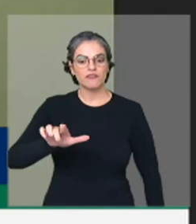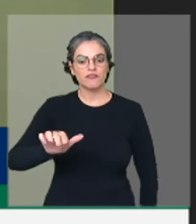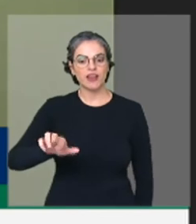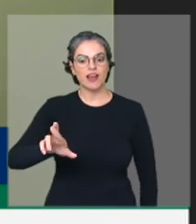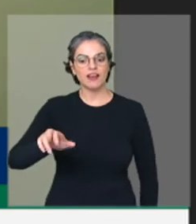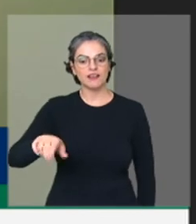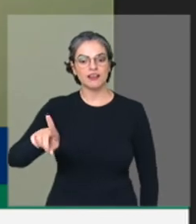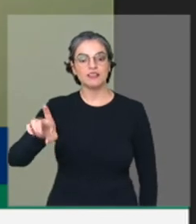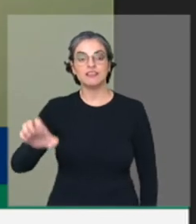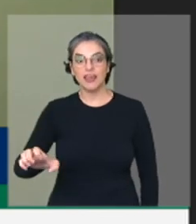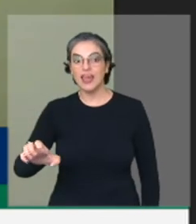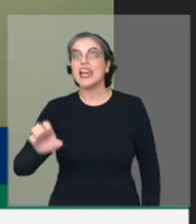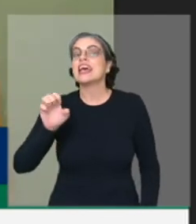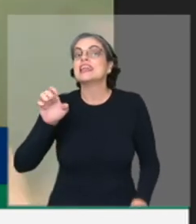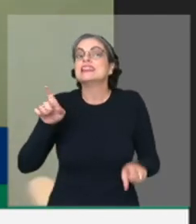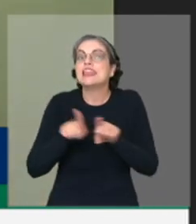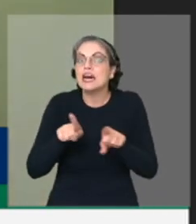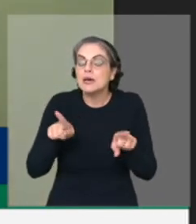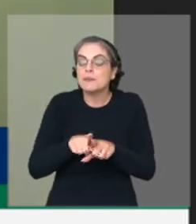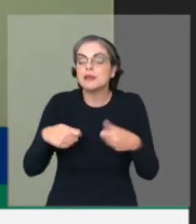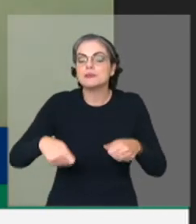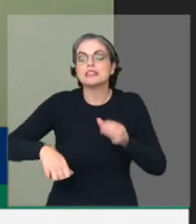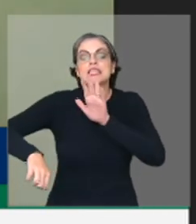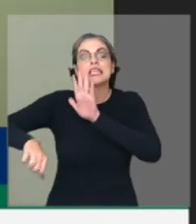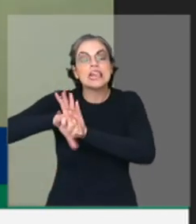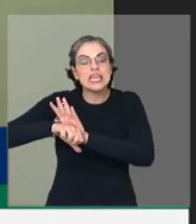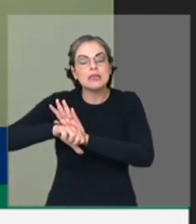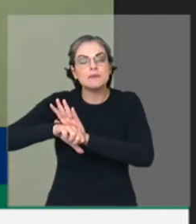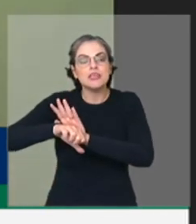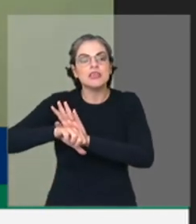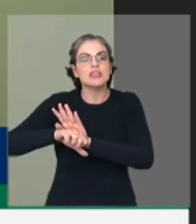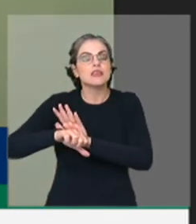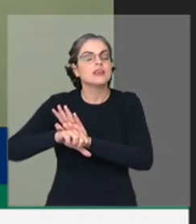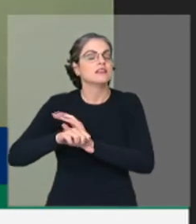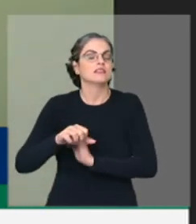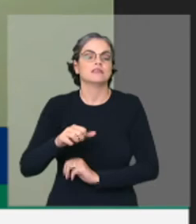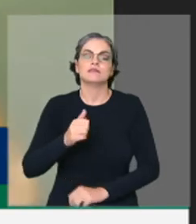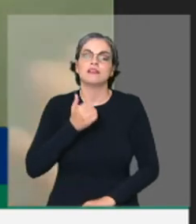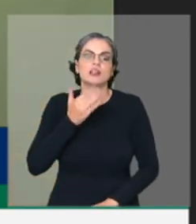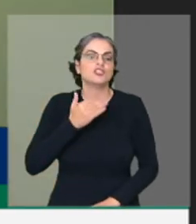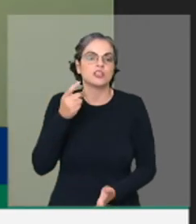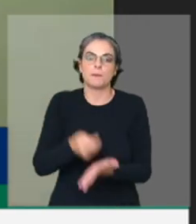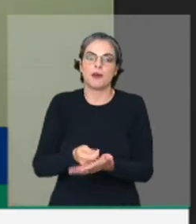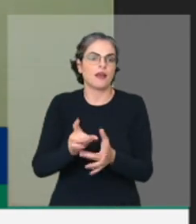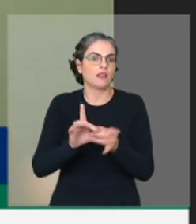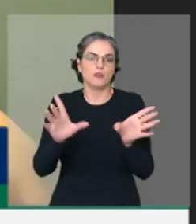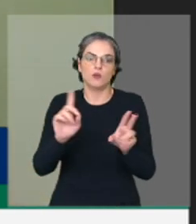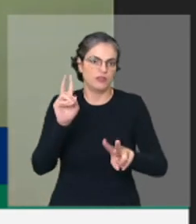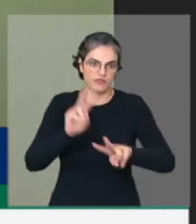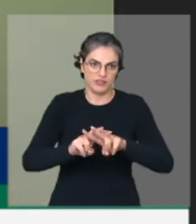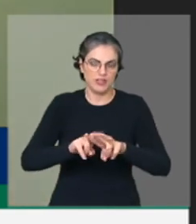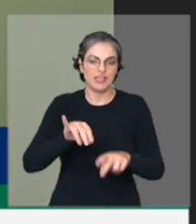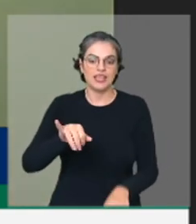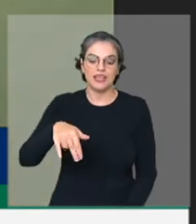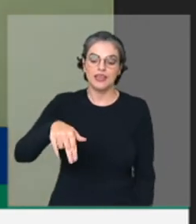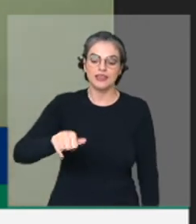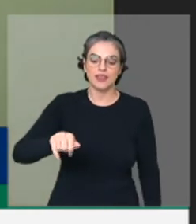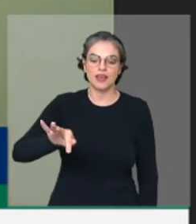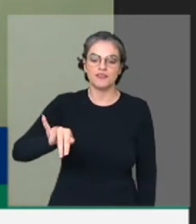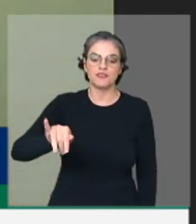crime inafiançável. Não existiu nada disso. A partir do momento que tem um mandado, não existe